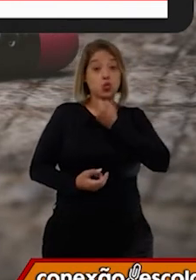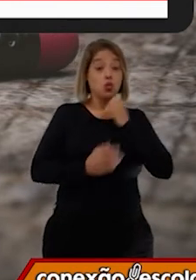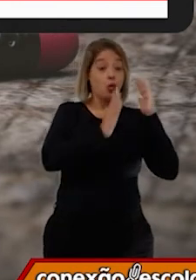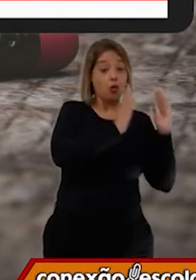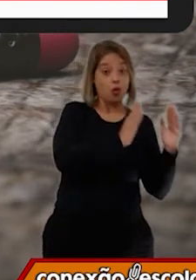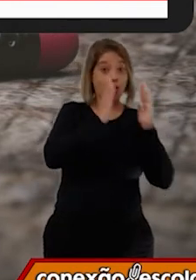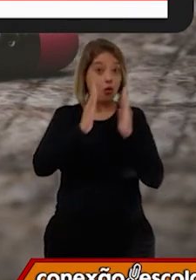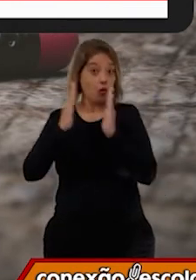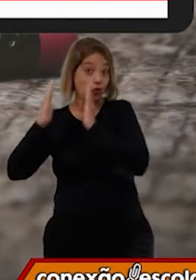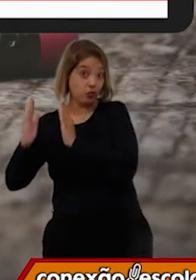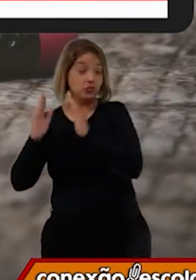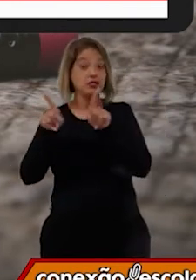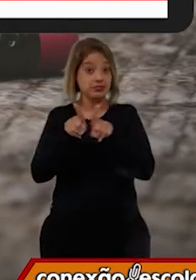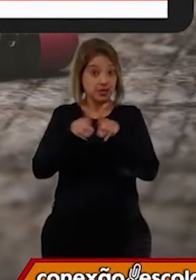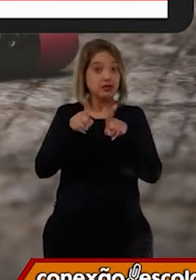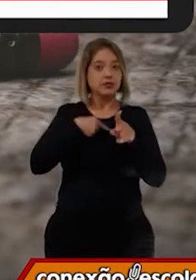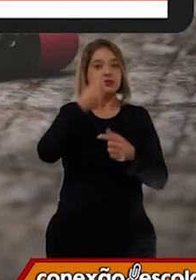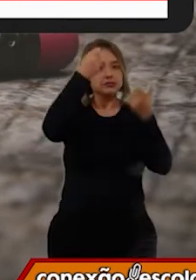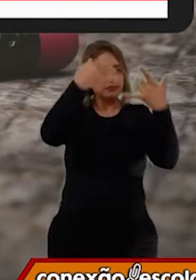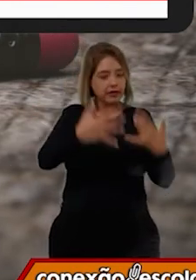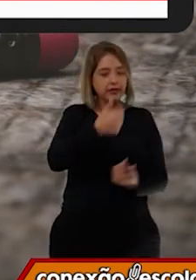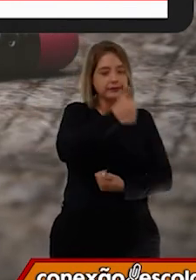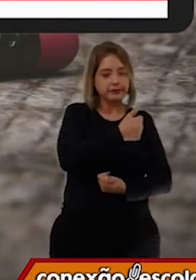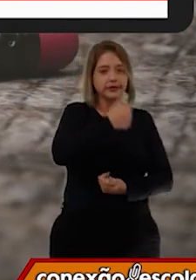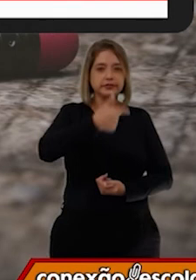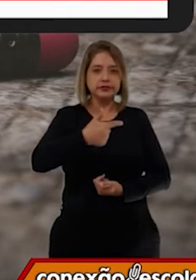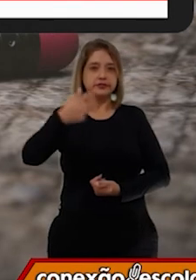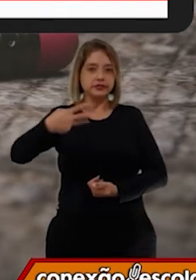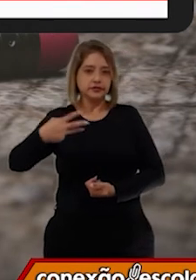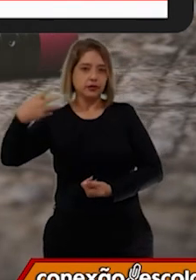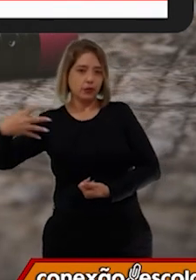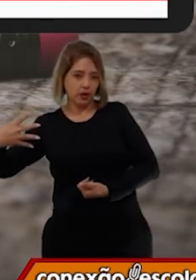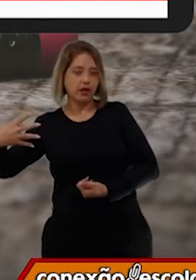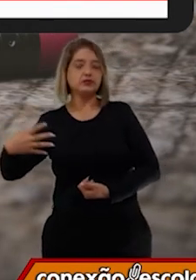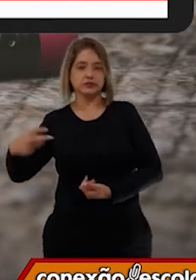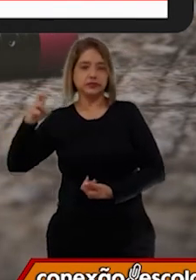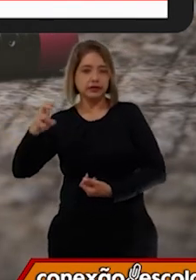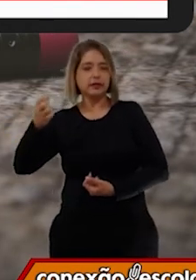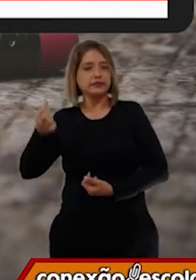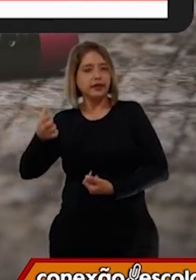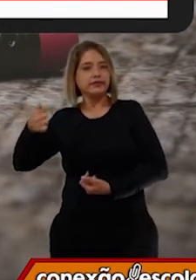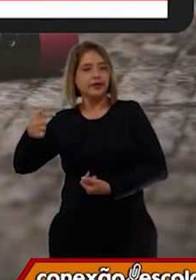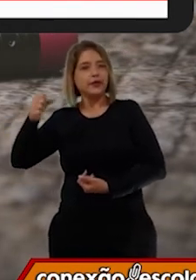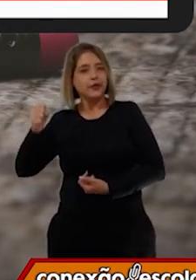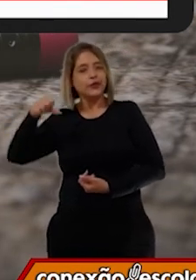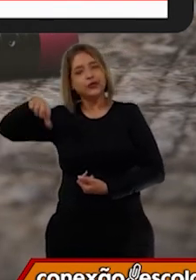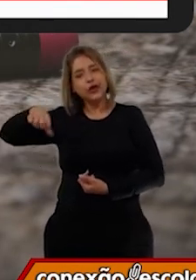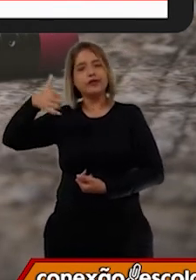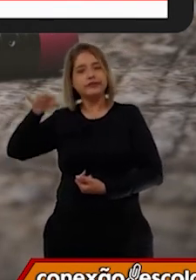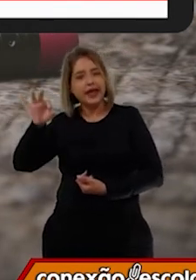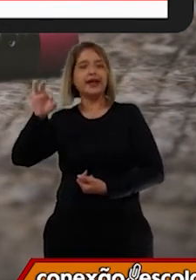ordinais que eu falei para vocês, em ordem, primeiro, segundo, terceiro, quarto, quinto, sexto, sétimo, oitavo,